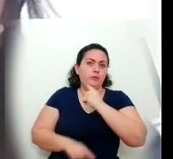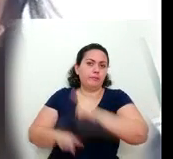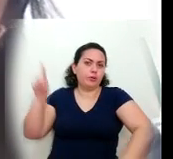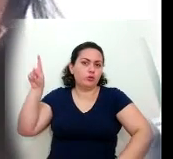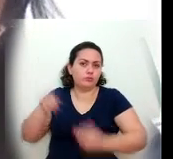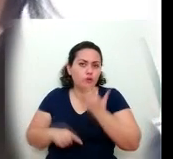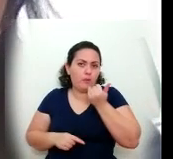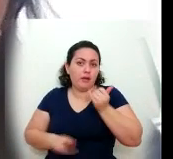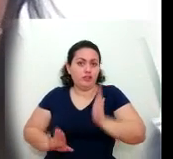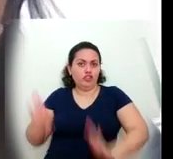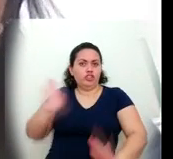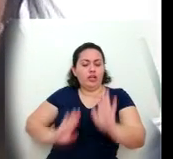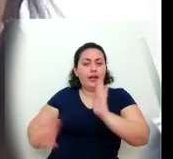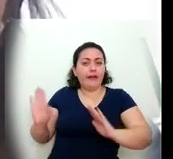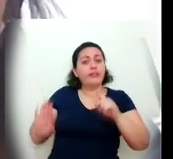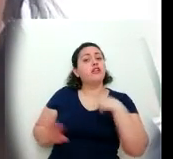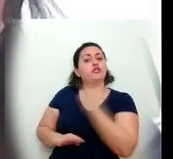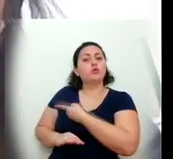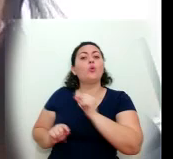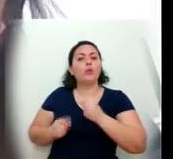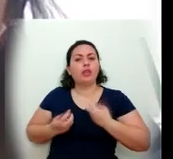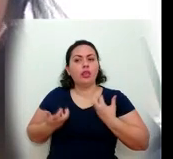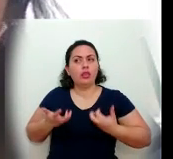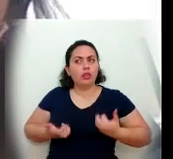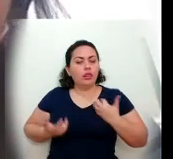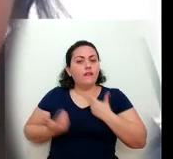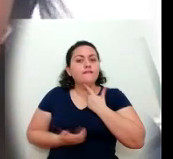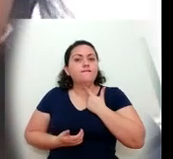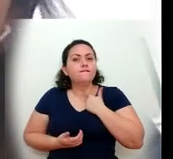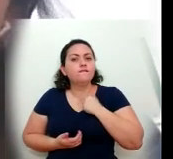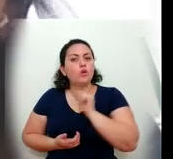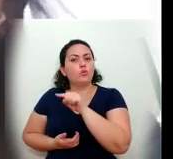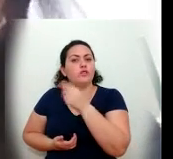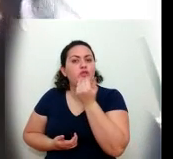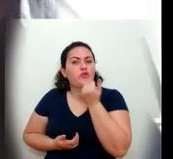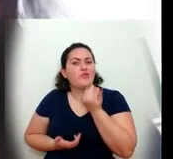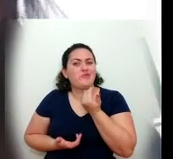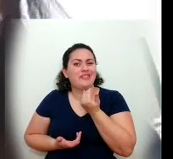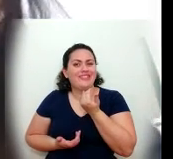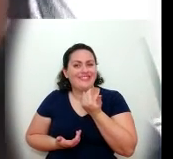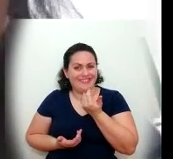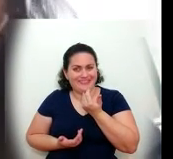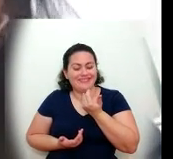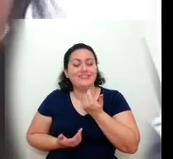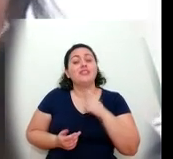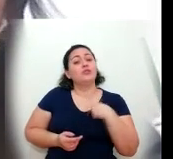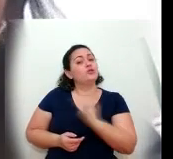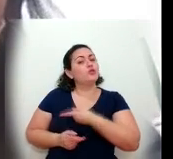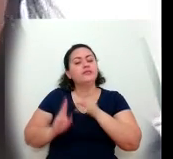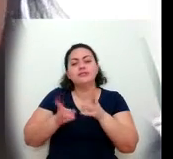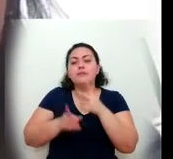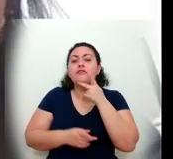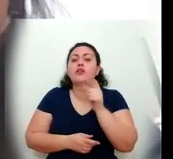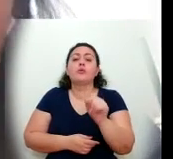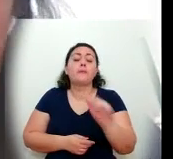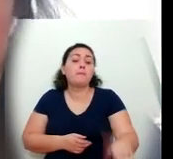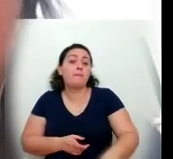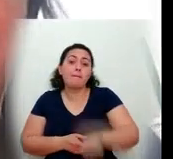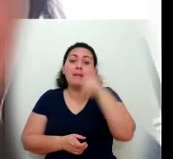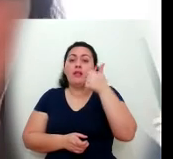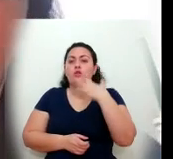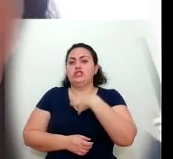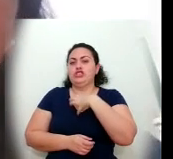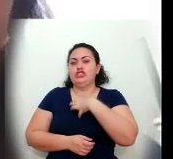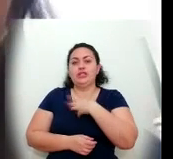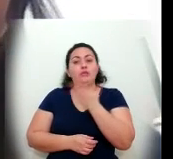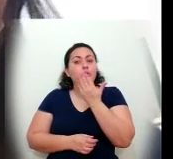nossa alimentação, né, do padrão de dieta, a gente gera muito mais vontade de comê-lo do que qualquer outra reação. Então a gente sempre fala